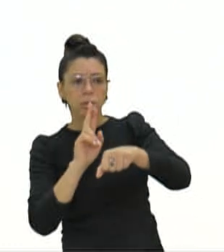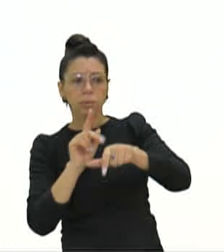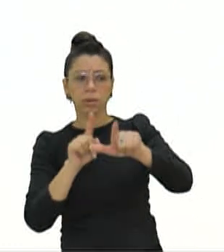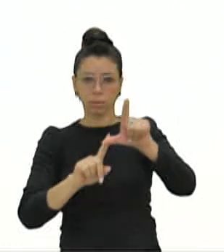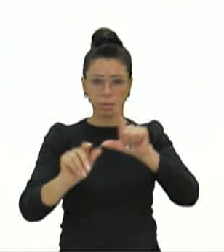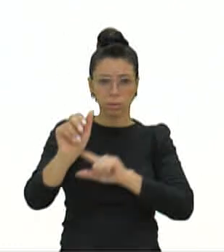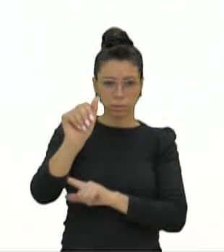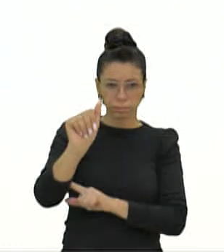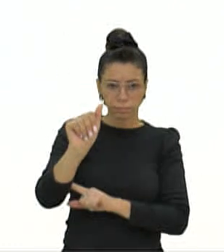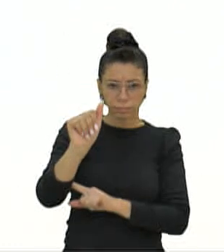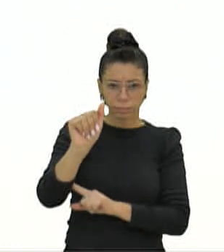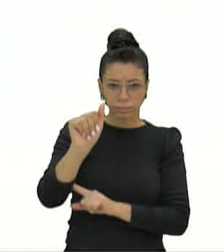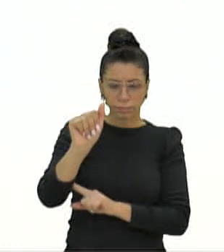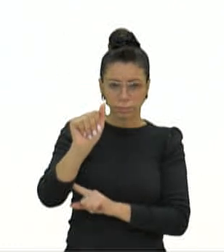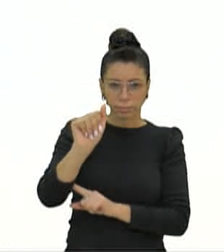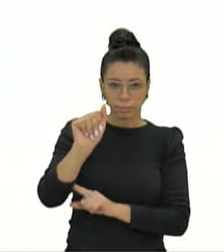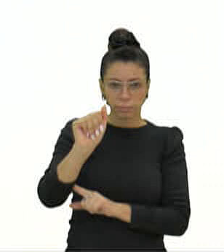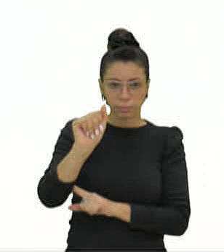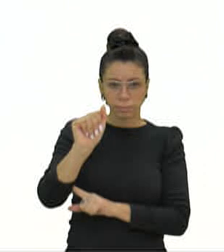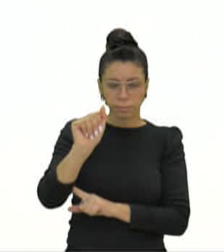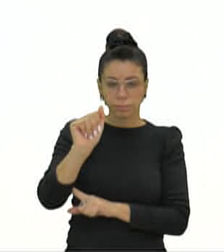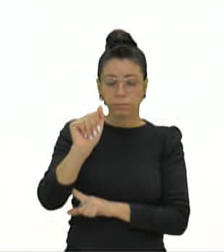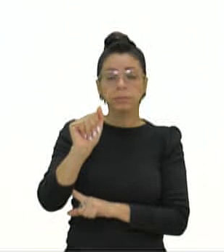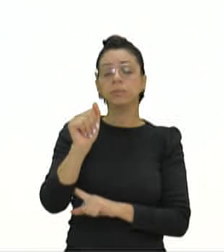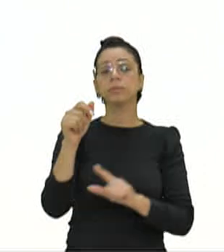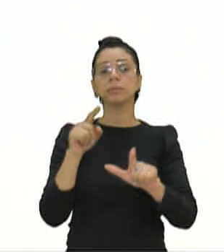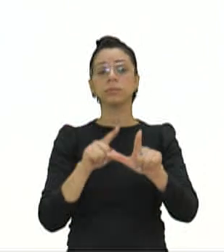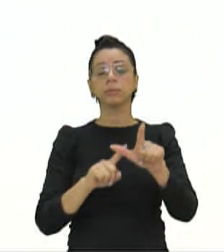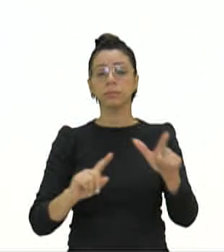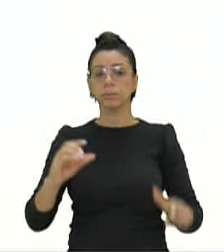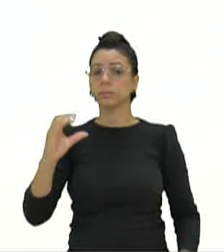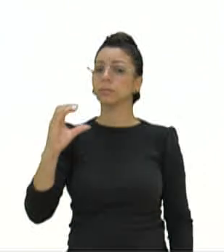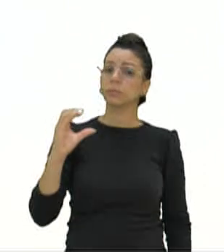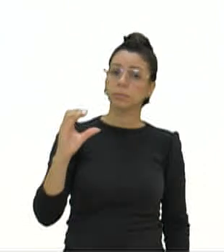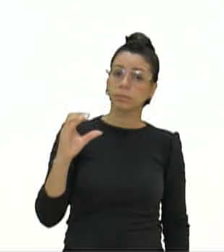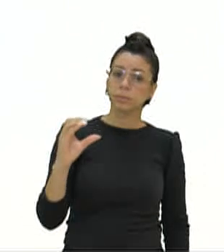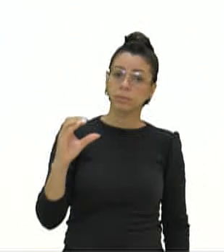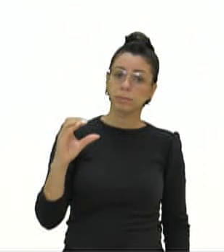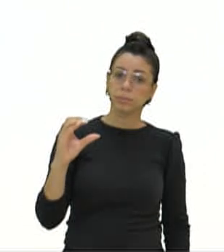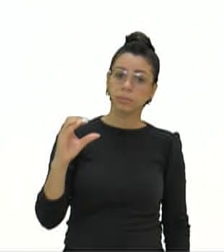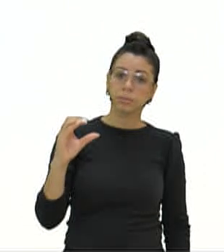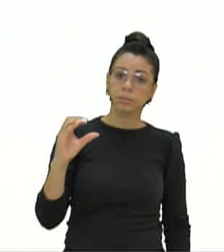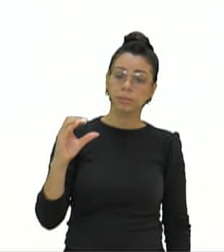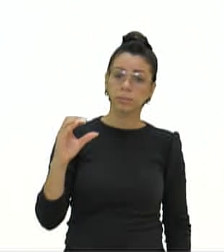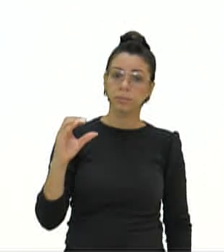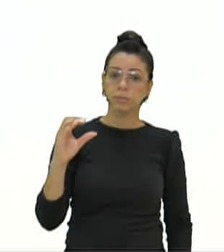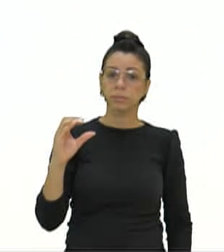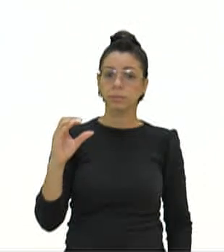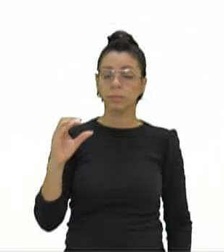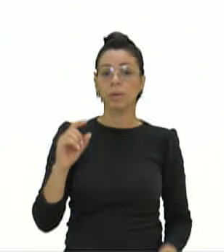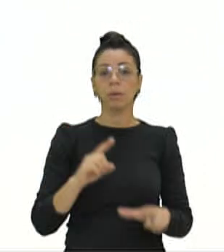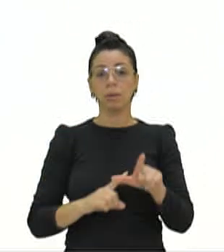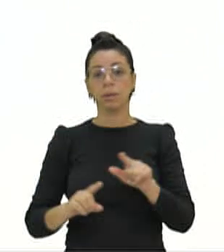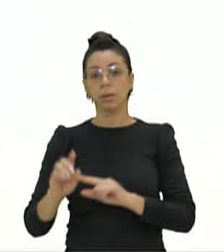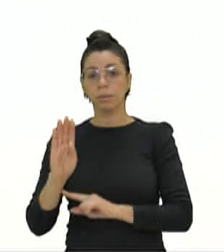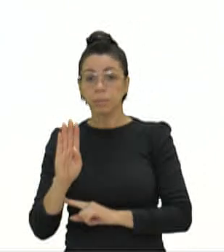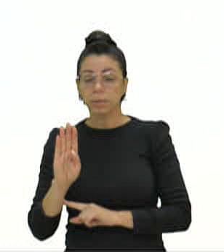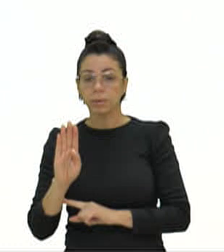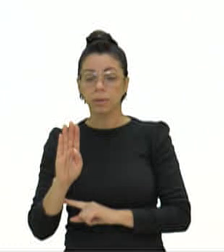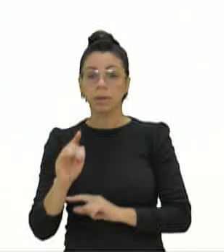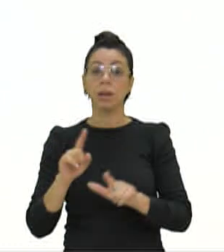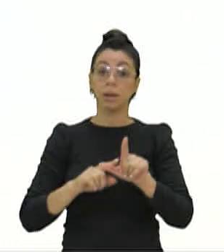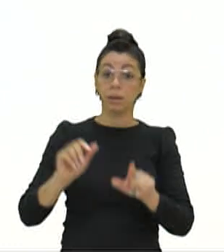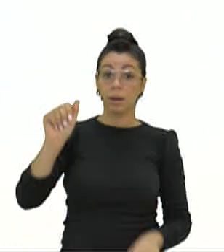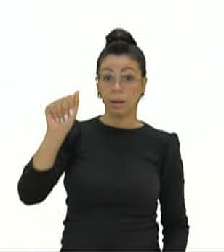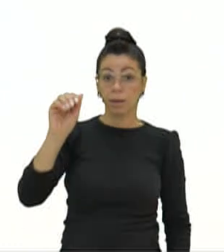tuberculose, na letra A. Na letra B, a pneumonia. Na letra C, o resfriado. Ou